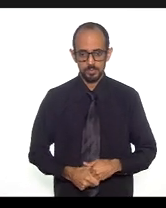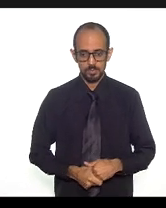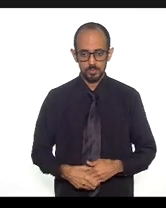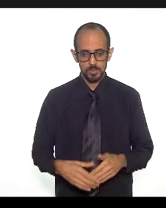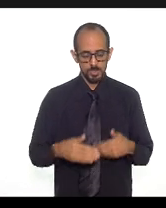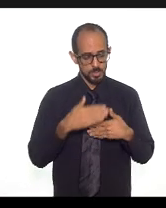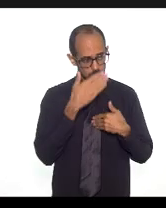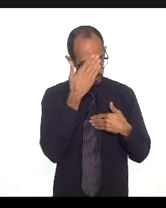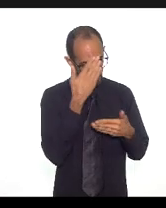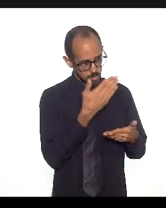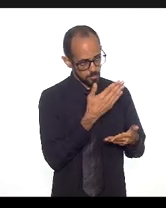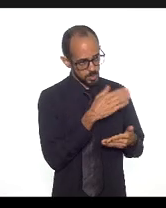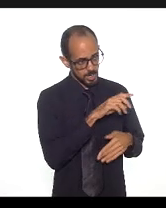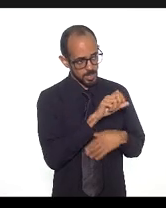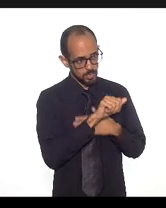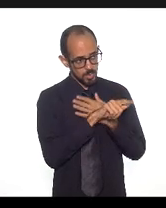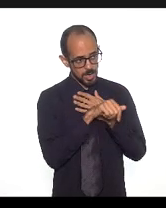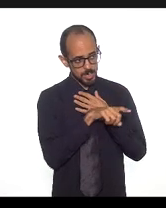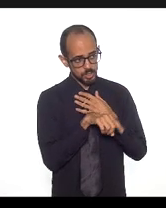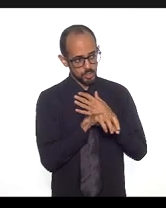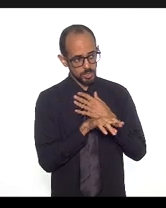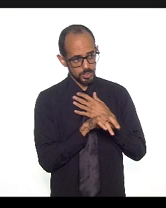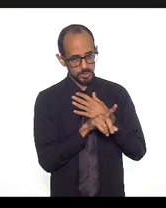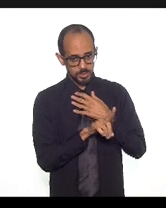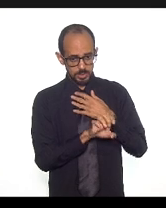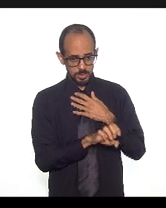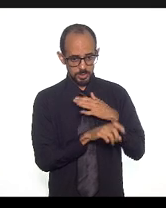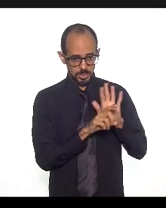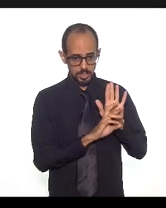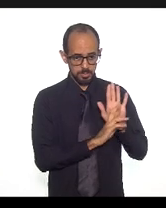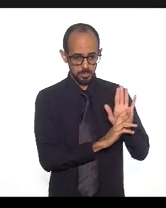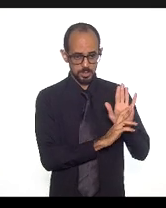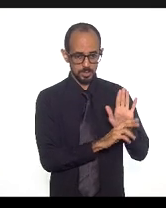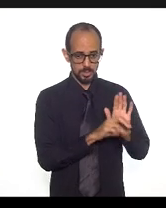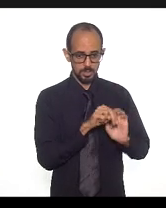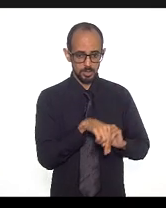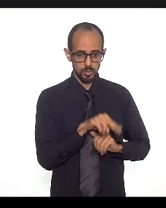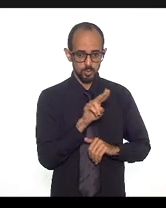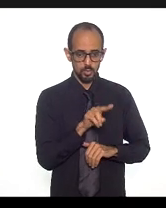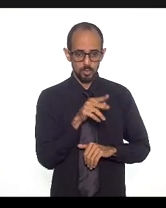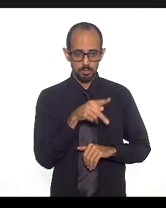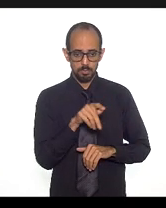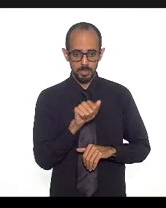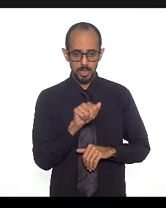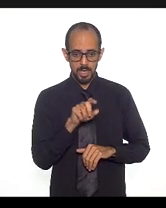Obrigado, Alexandre Freitas, representante da Dopead aqui.